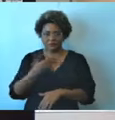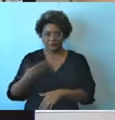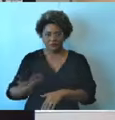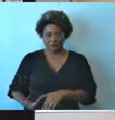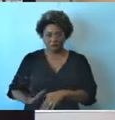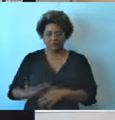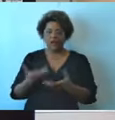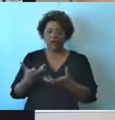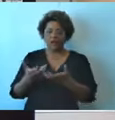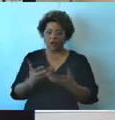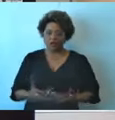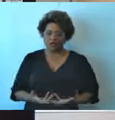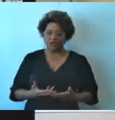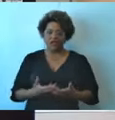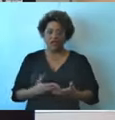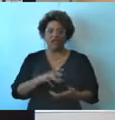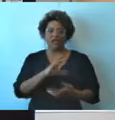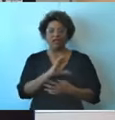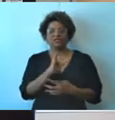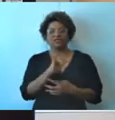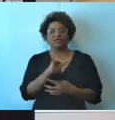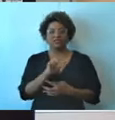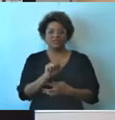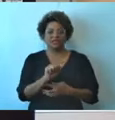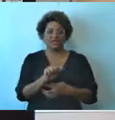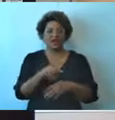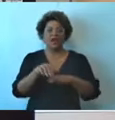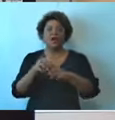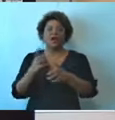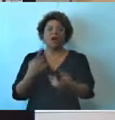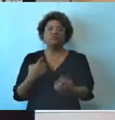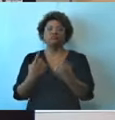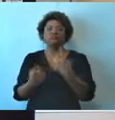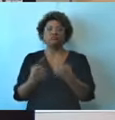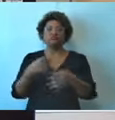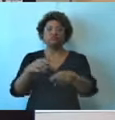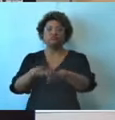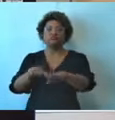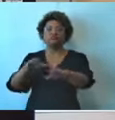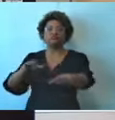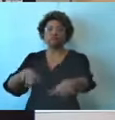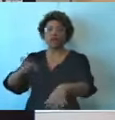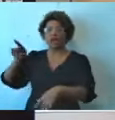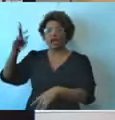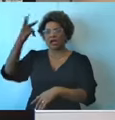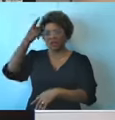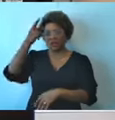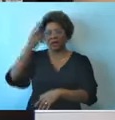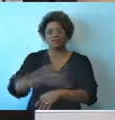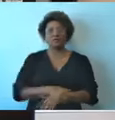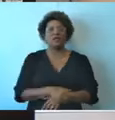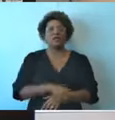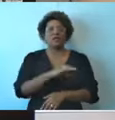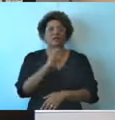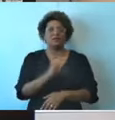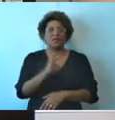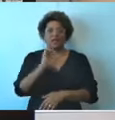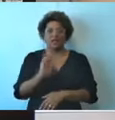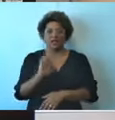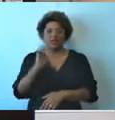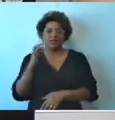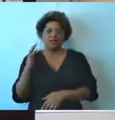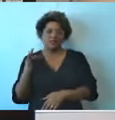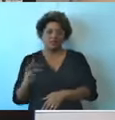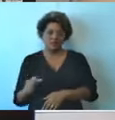a Companhia de Trânsito de São Paulo, né, 7SP, né, CET, e